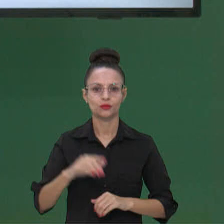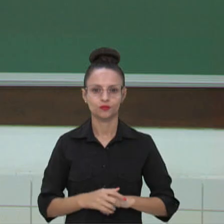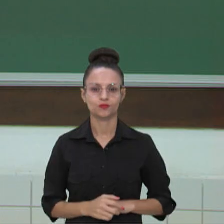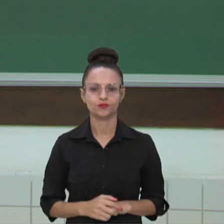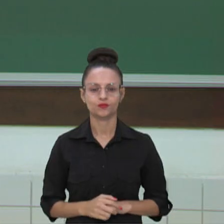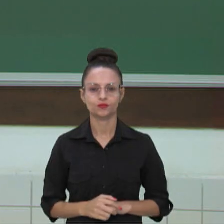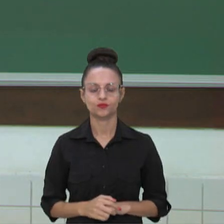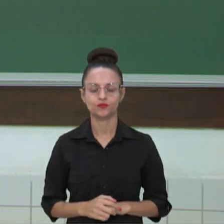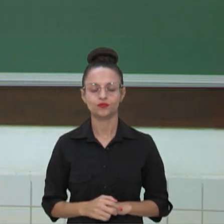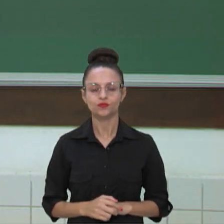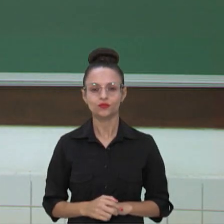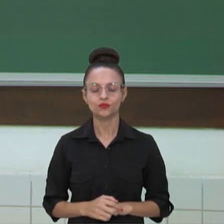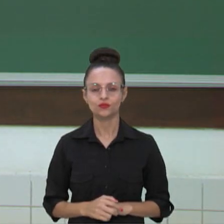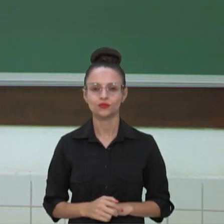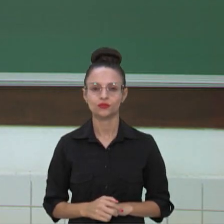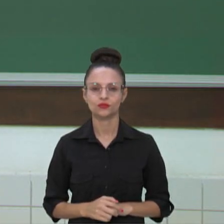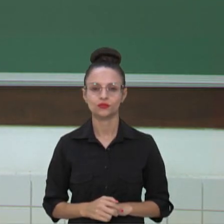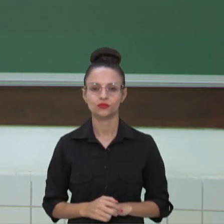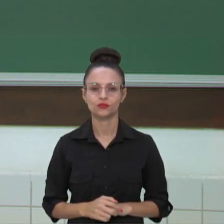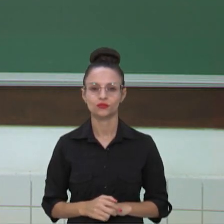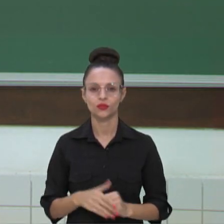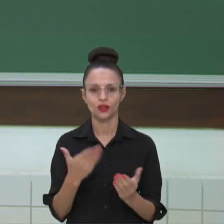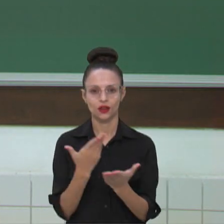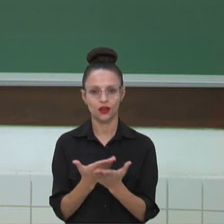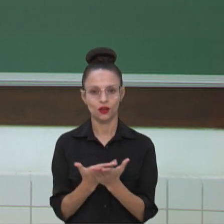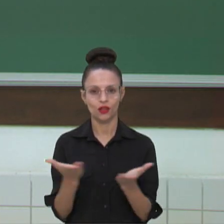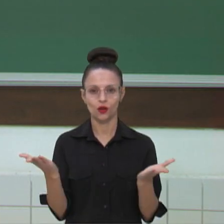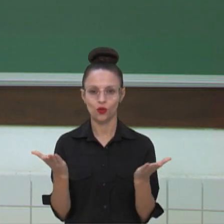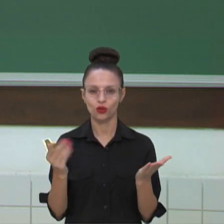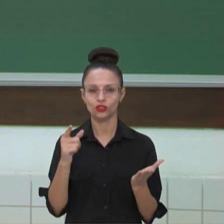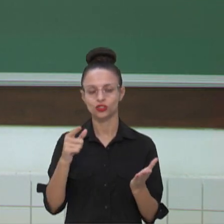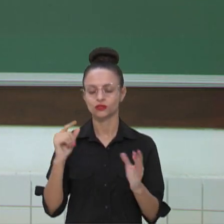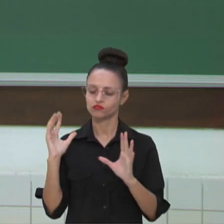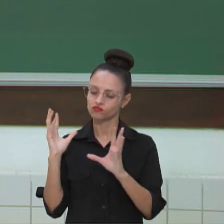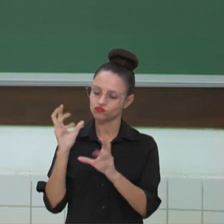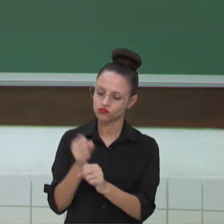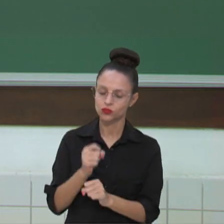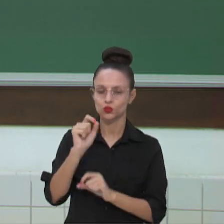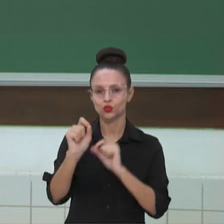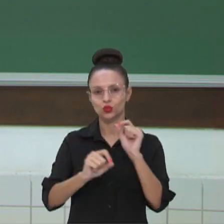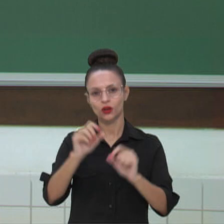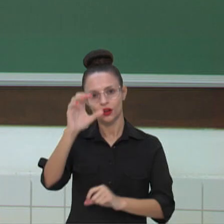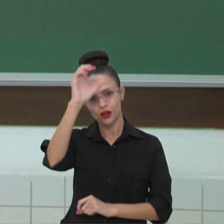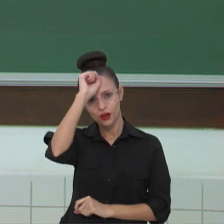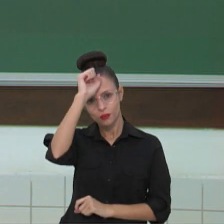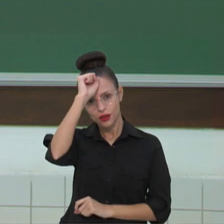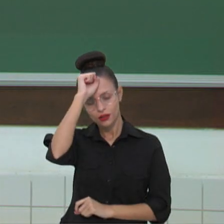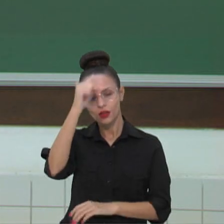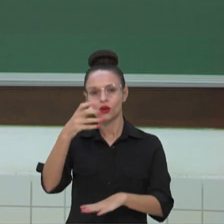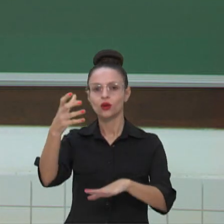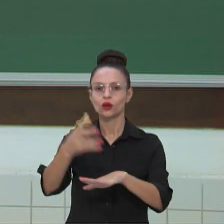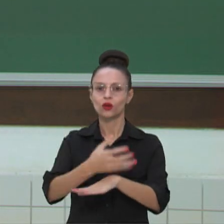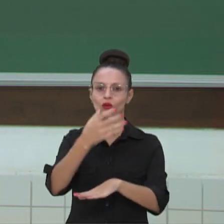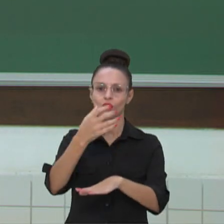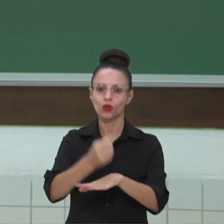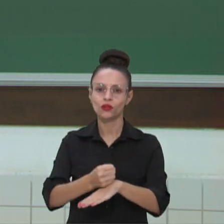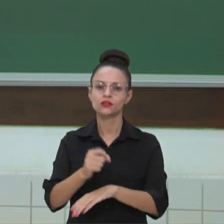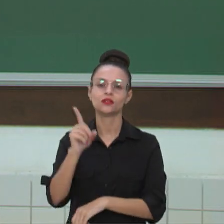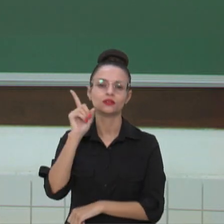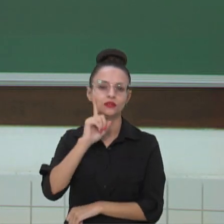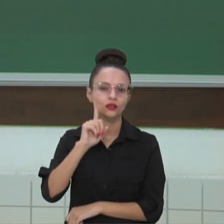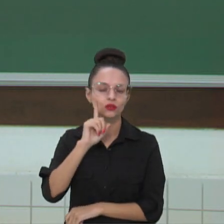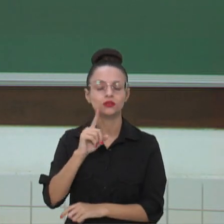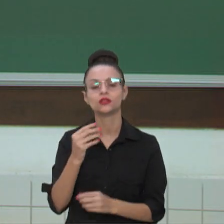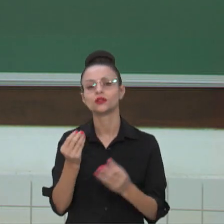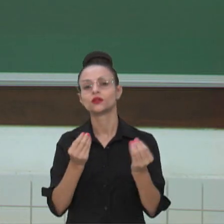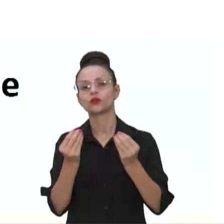abriu a aula. Galera, na aula de hoje você viu sobre a colonização da América Inglesa. Pontos importantes para